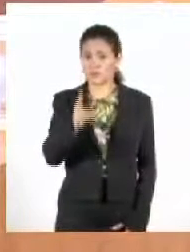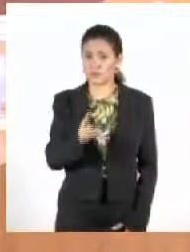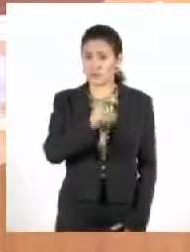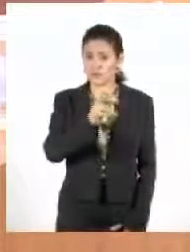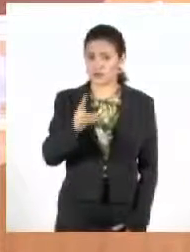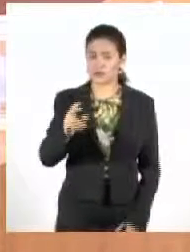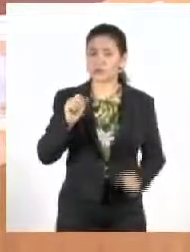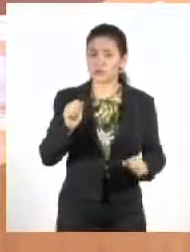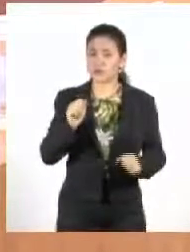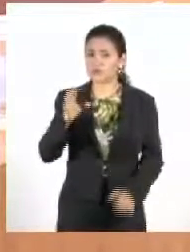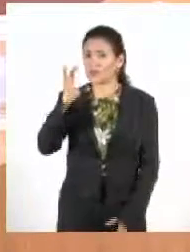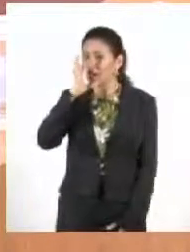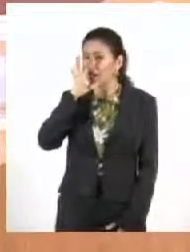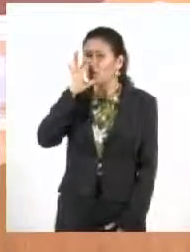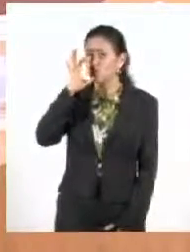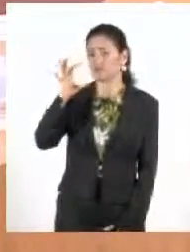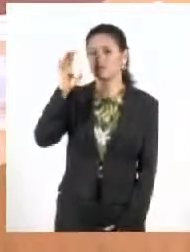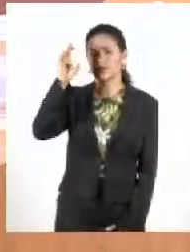criticar Deus na terra?